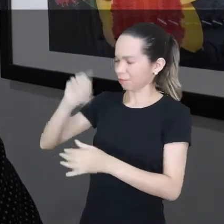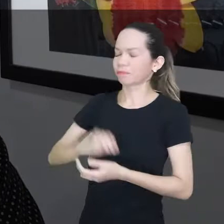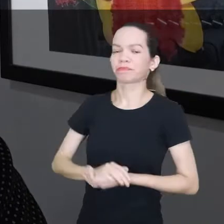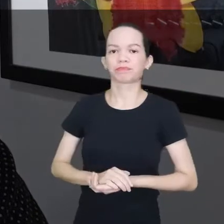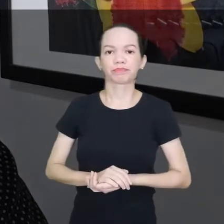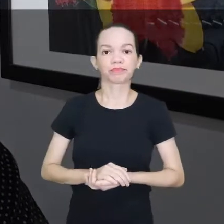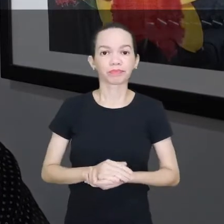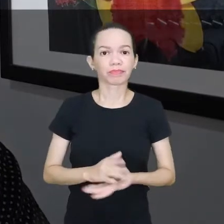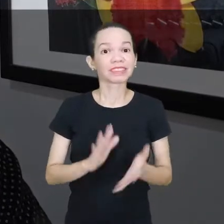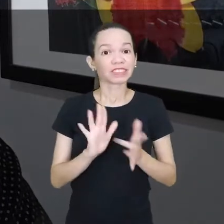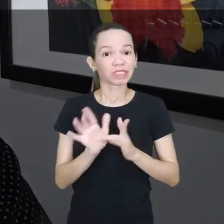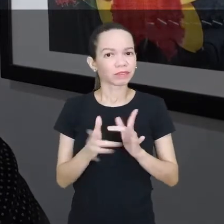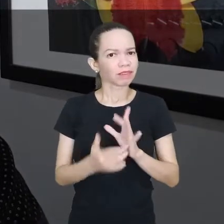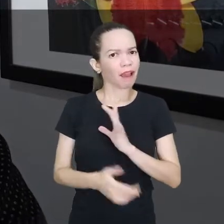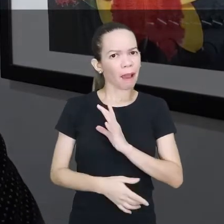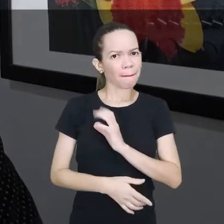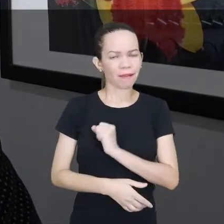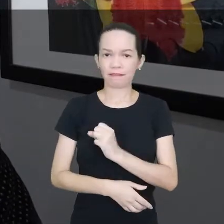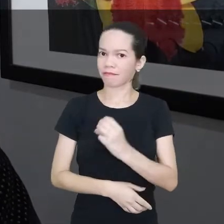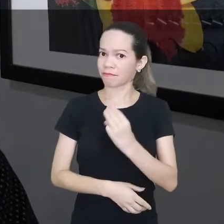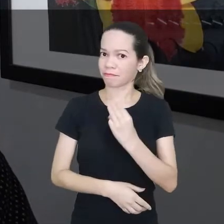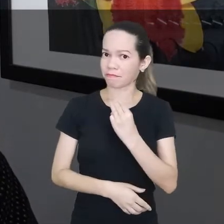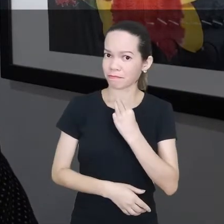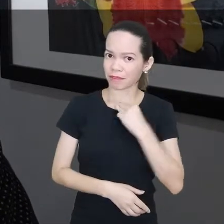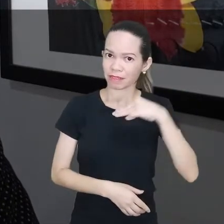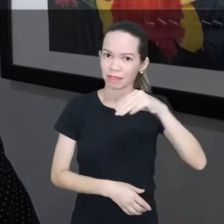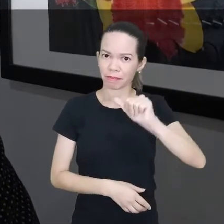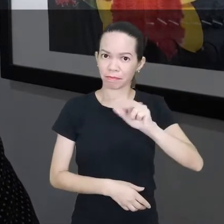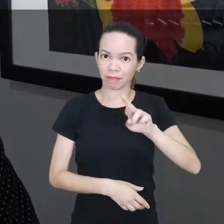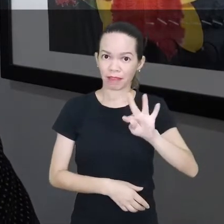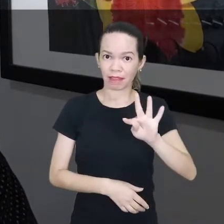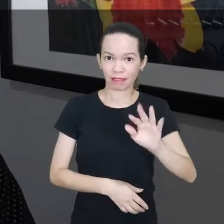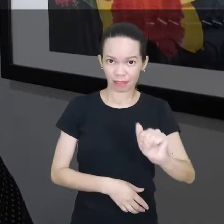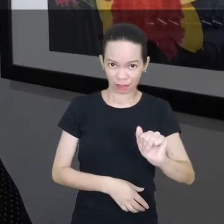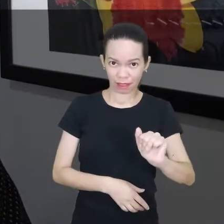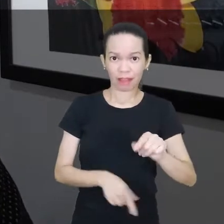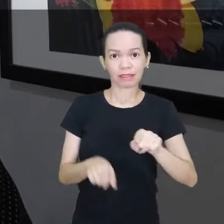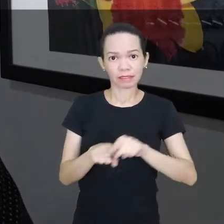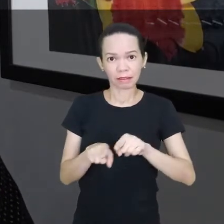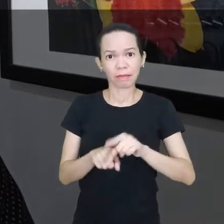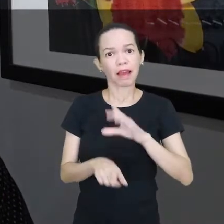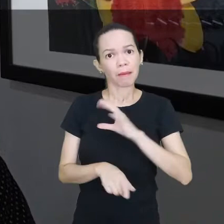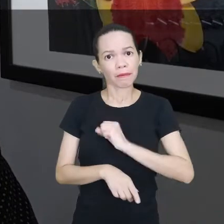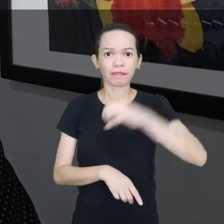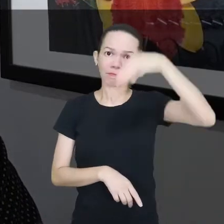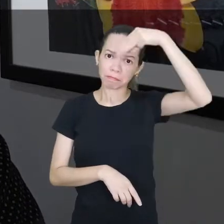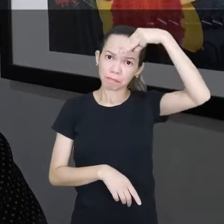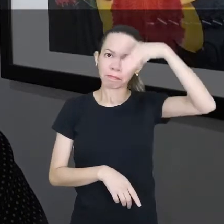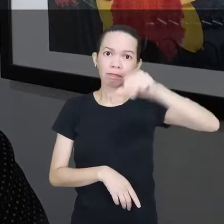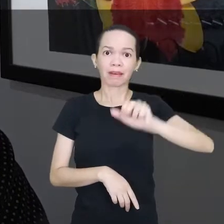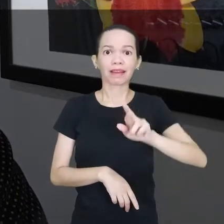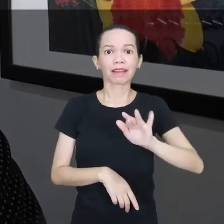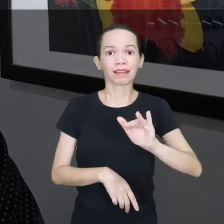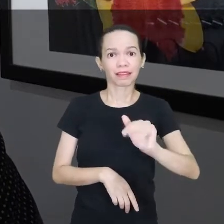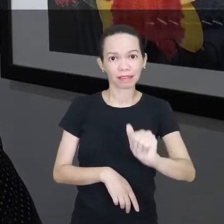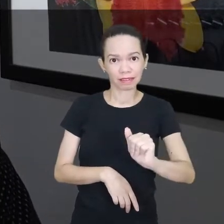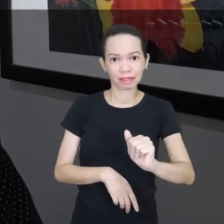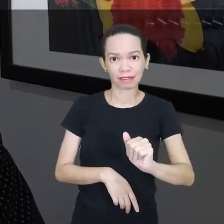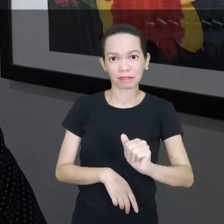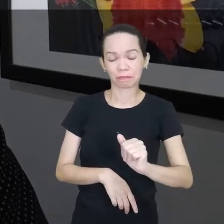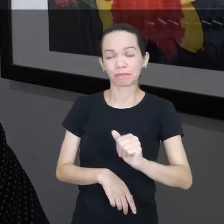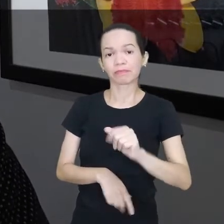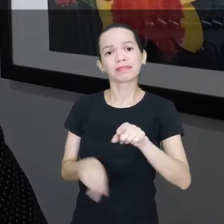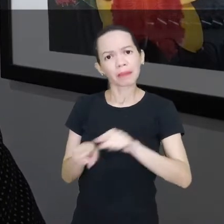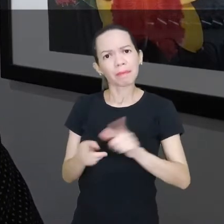dela. Jesus amava Marta e a irmã dela e Lázaro. No entanto, quando ouviu falar que Lázaro